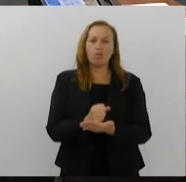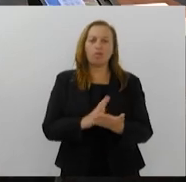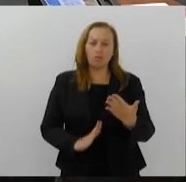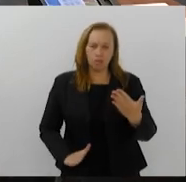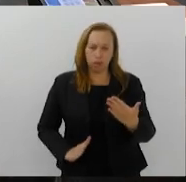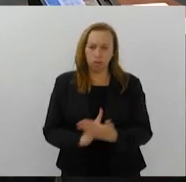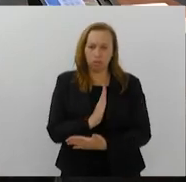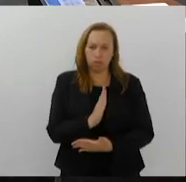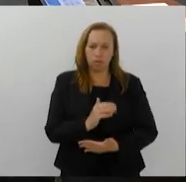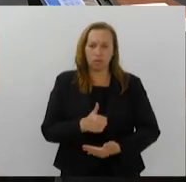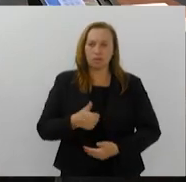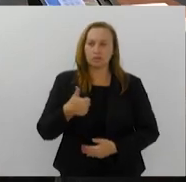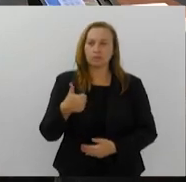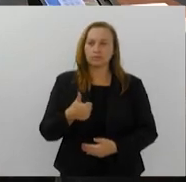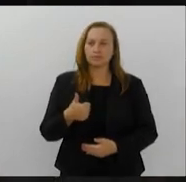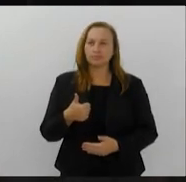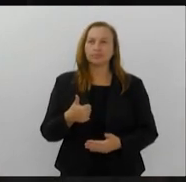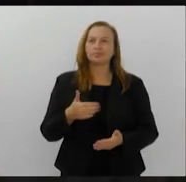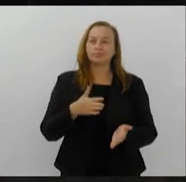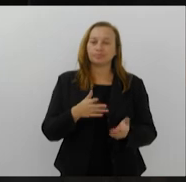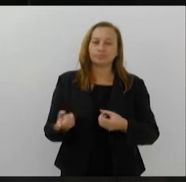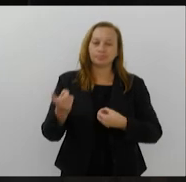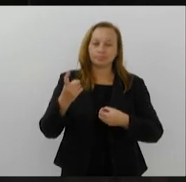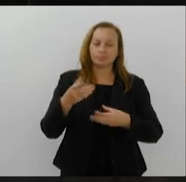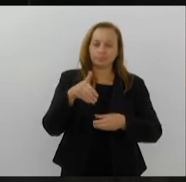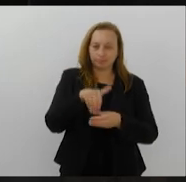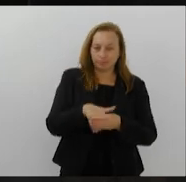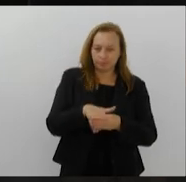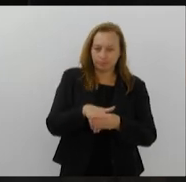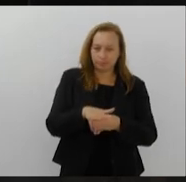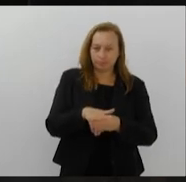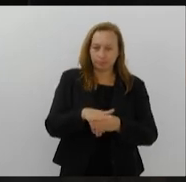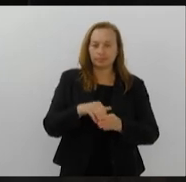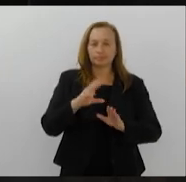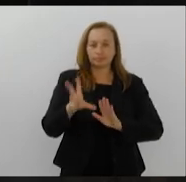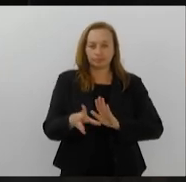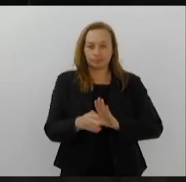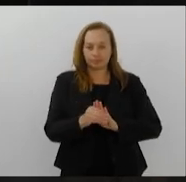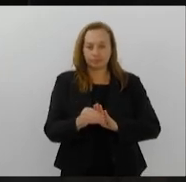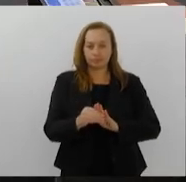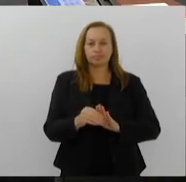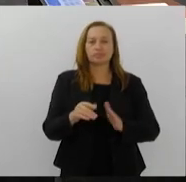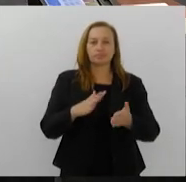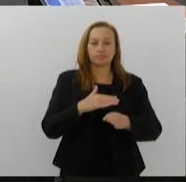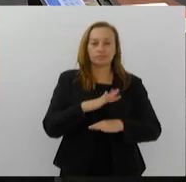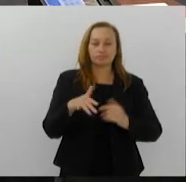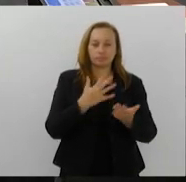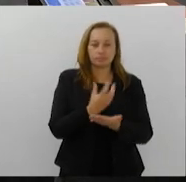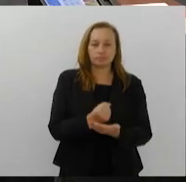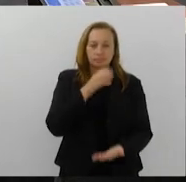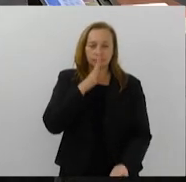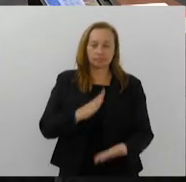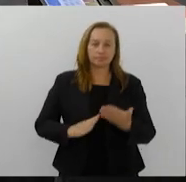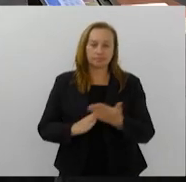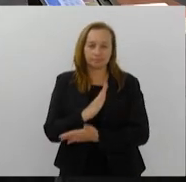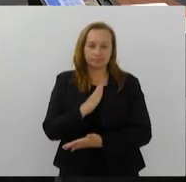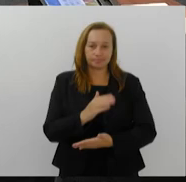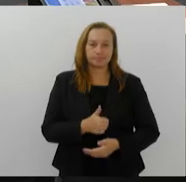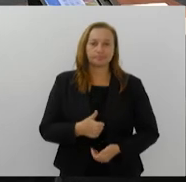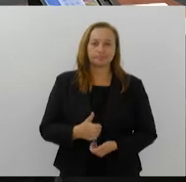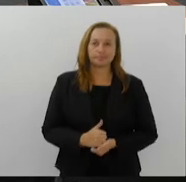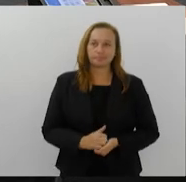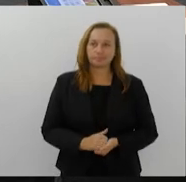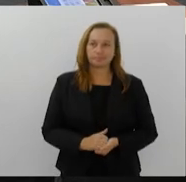estão. Aprovado. Em votação, a redação do vencido assim emendado. Senhores que aprovam, permaneçam como estão.